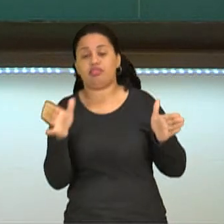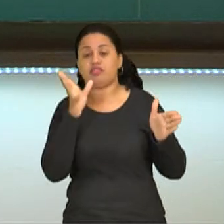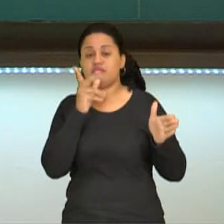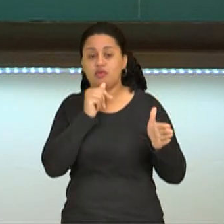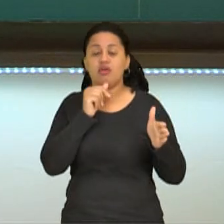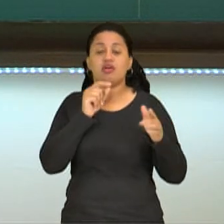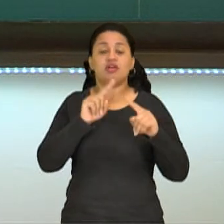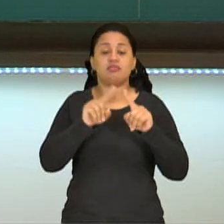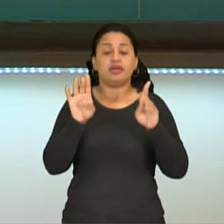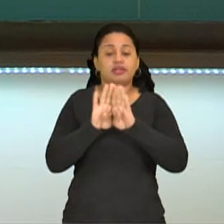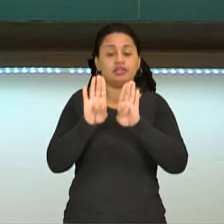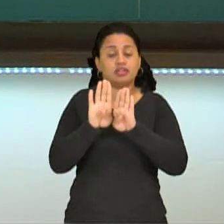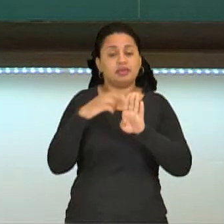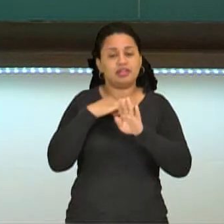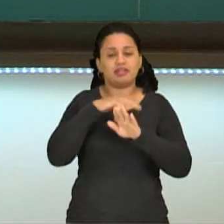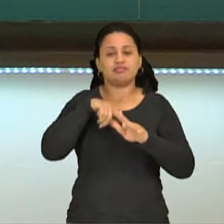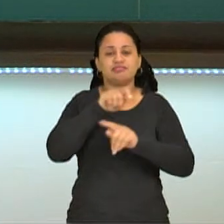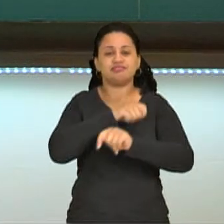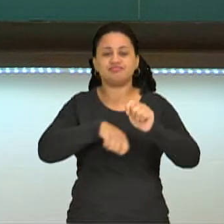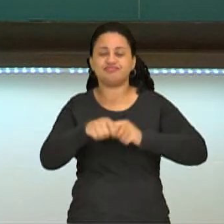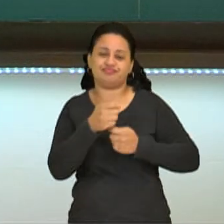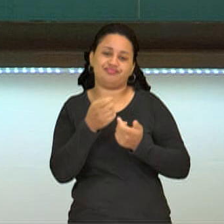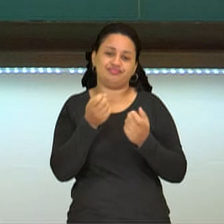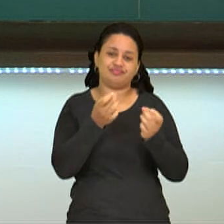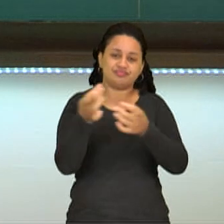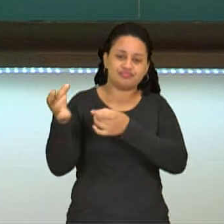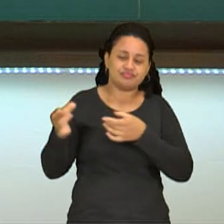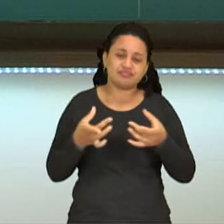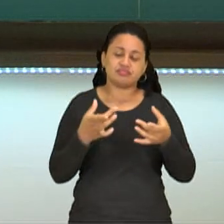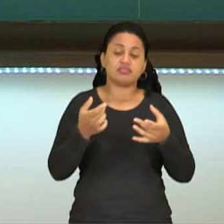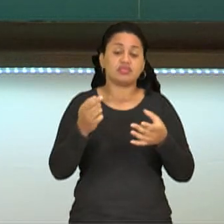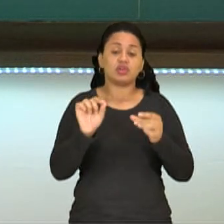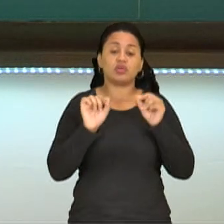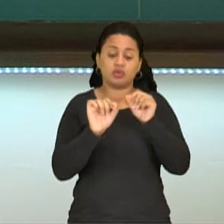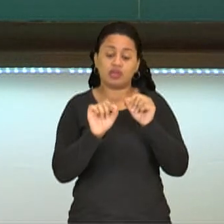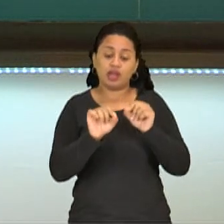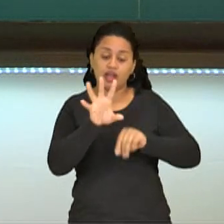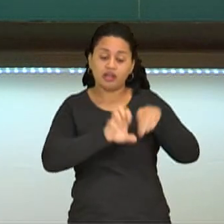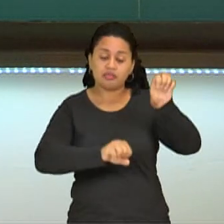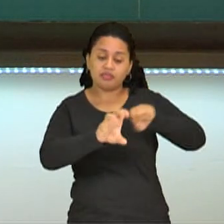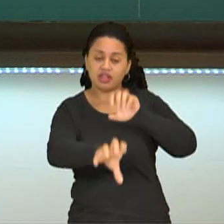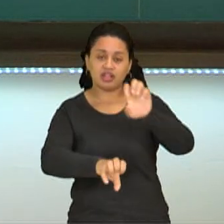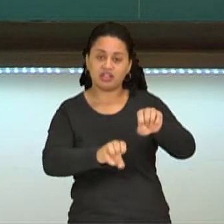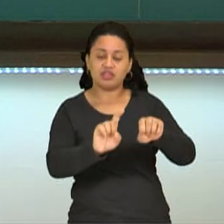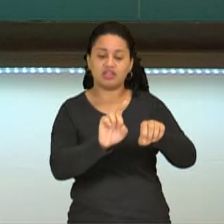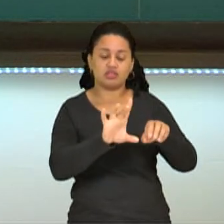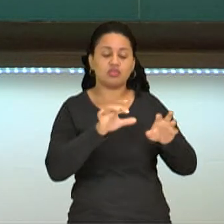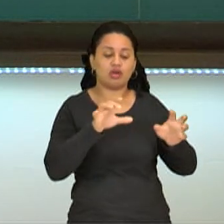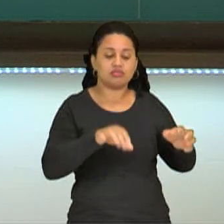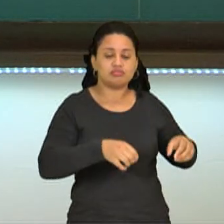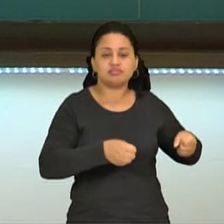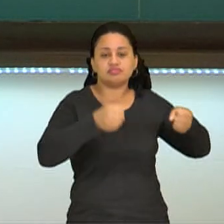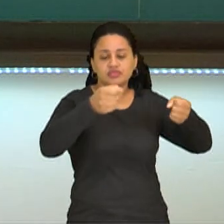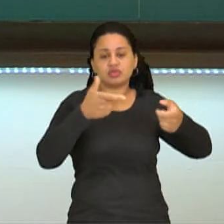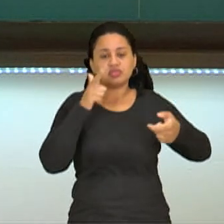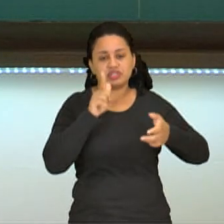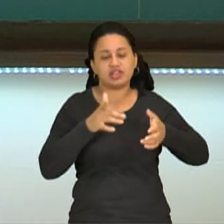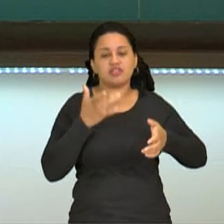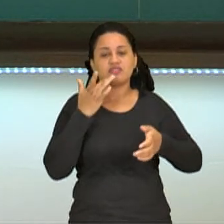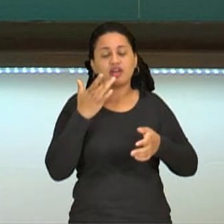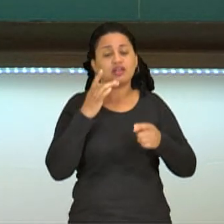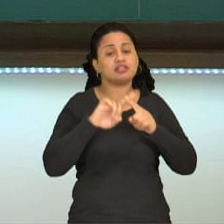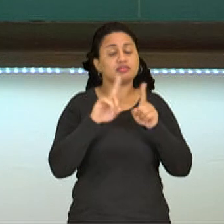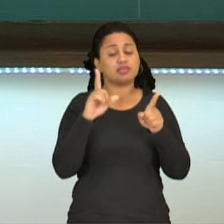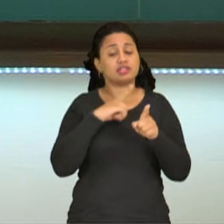os aspectos comerciais, aonde há um manuseio dela, não apenas o transporte e ter ali, quando a gente